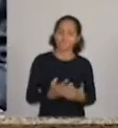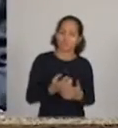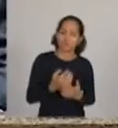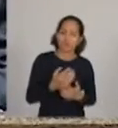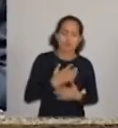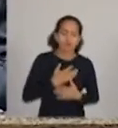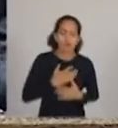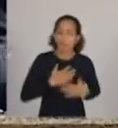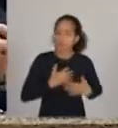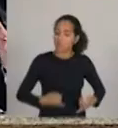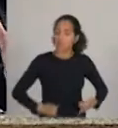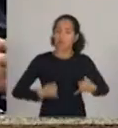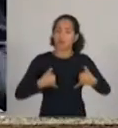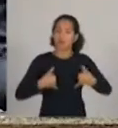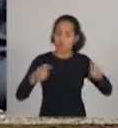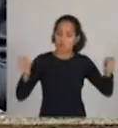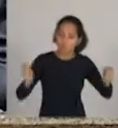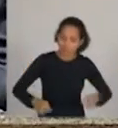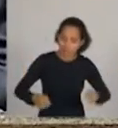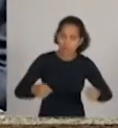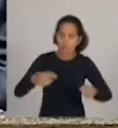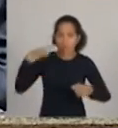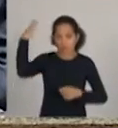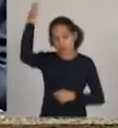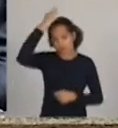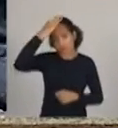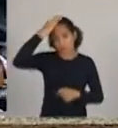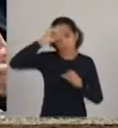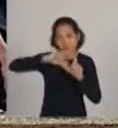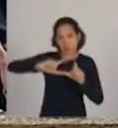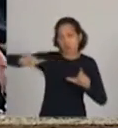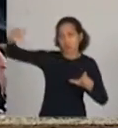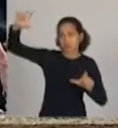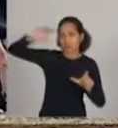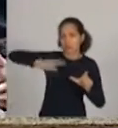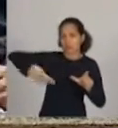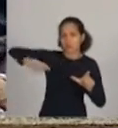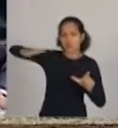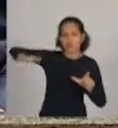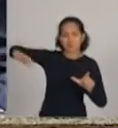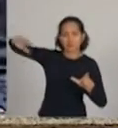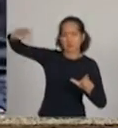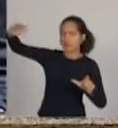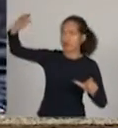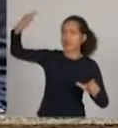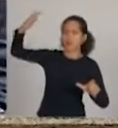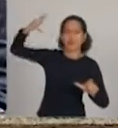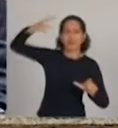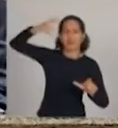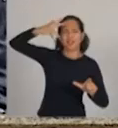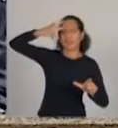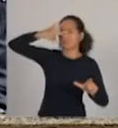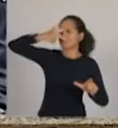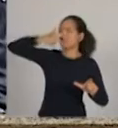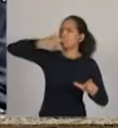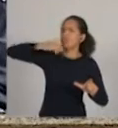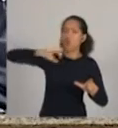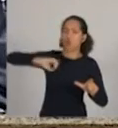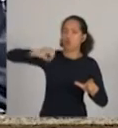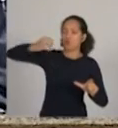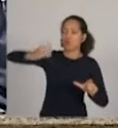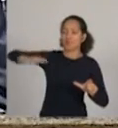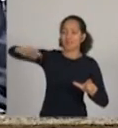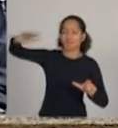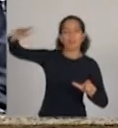poder oferecer esse estado, essa maravilha da nossa costa aqui, banhado pelo Oceano Atlântico.